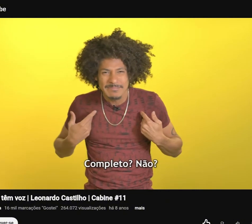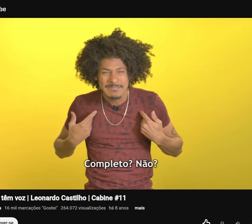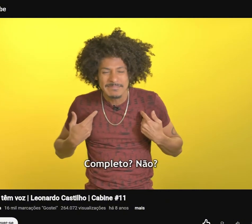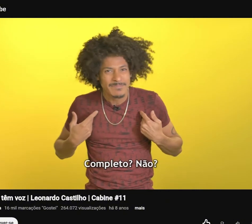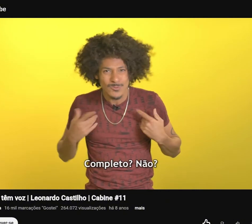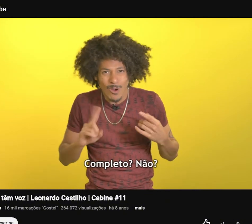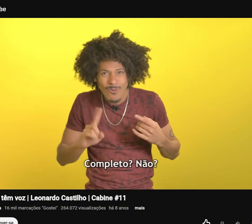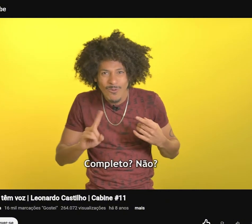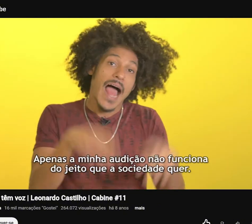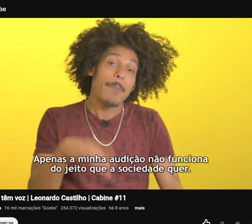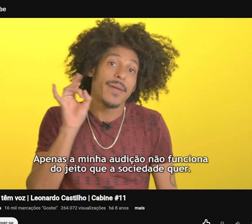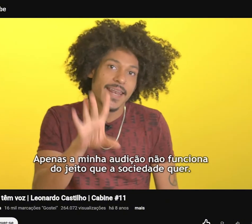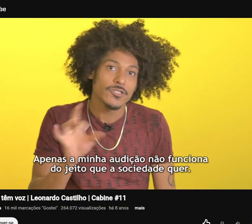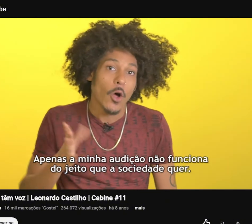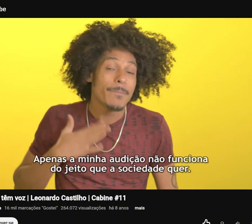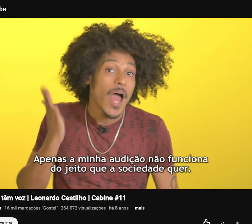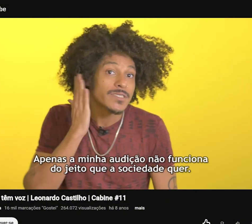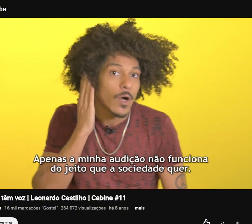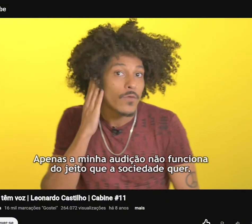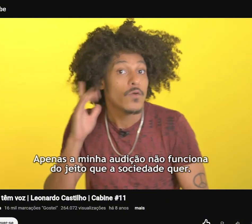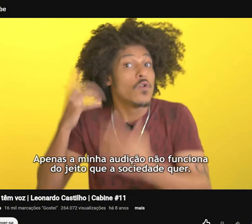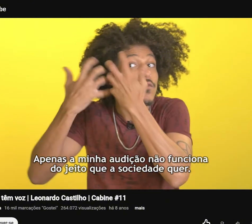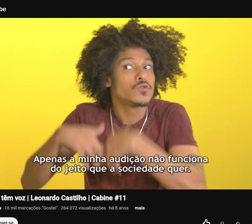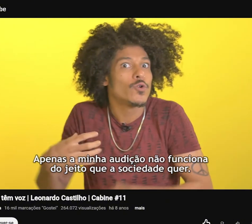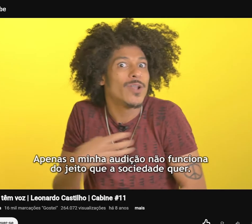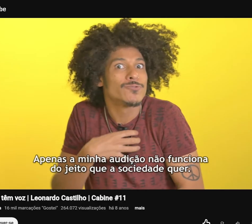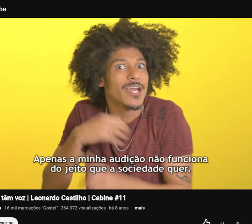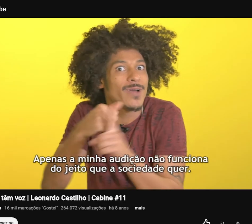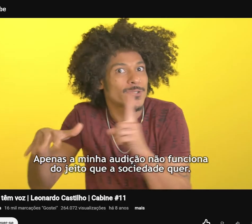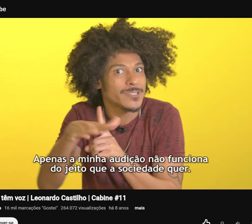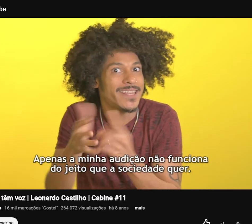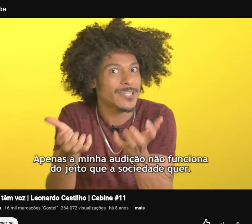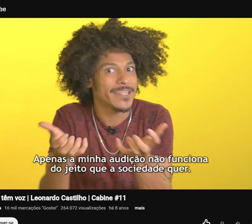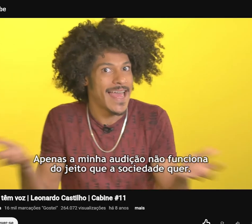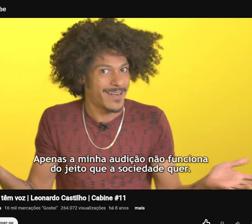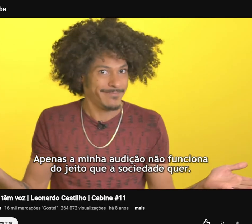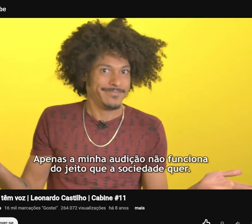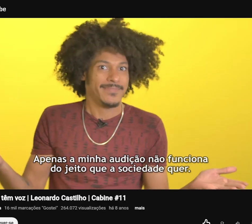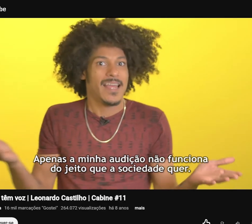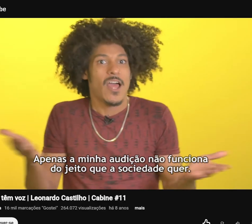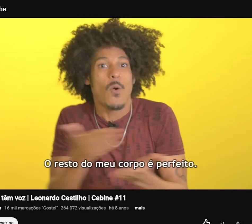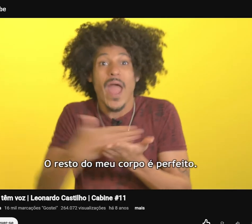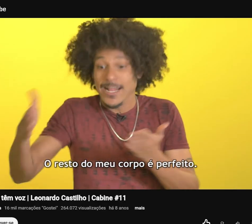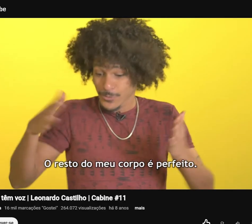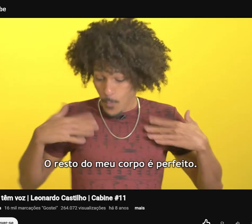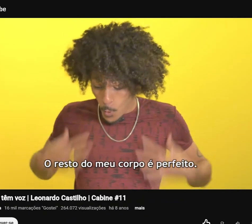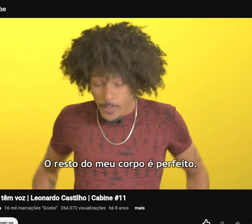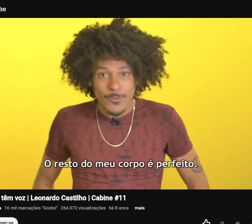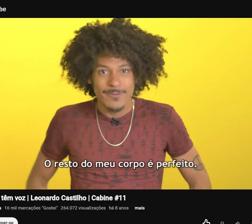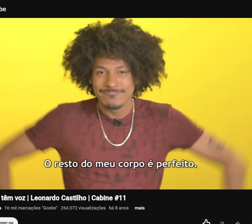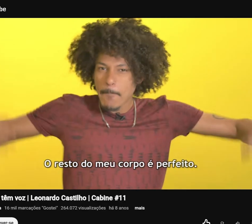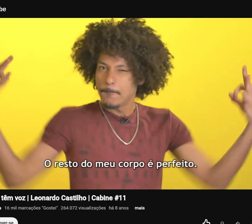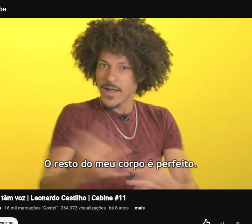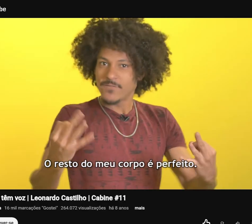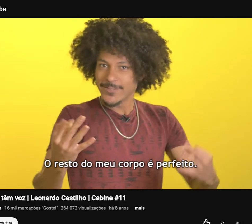Completo. Não? Apenas só minha audição funciona do jeito que a sociedade quer. O resto do meu